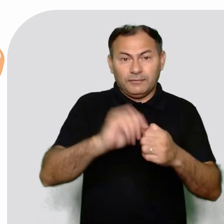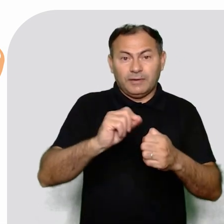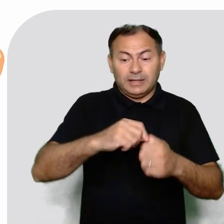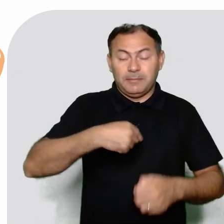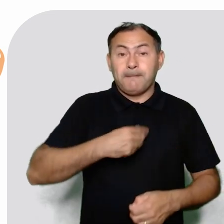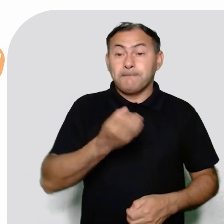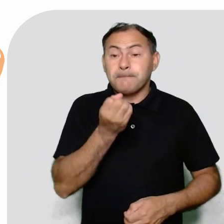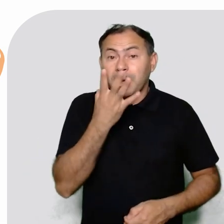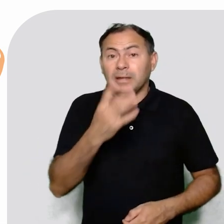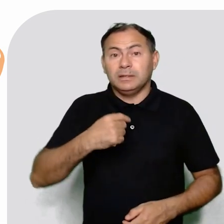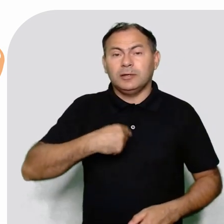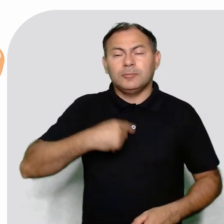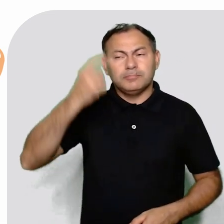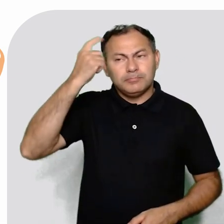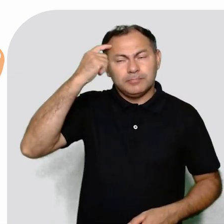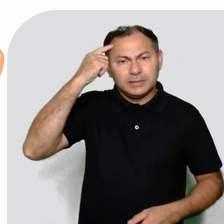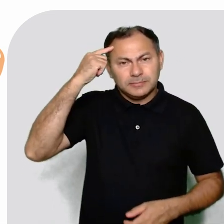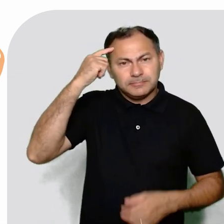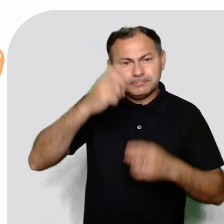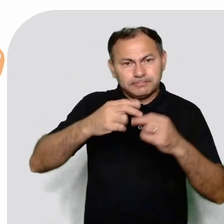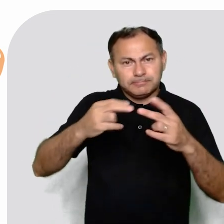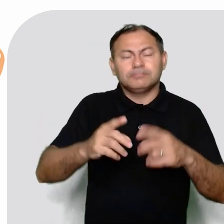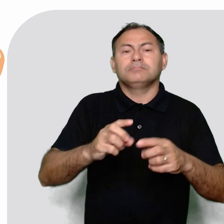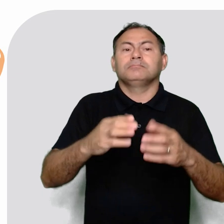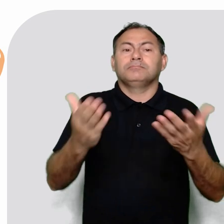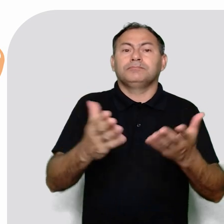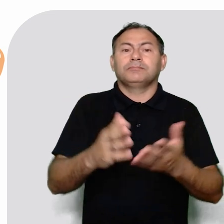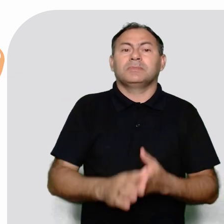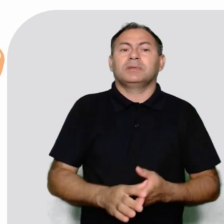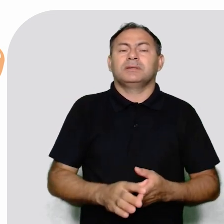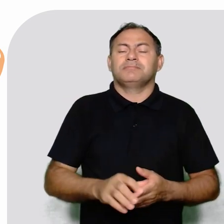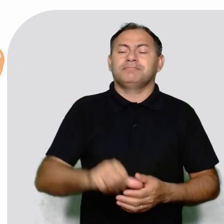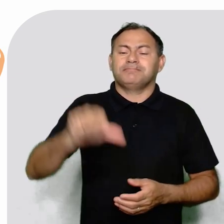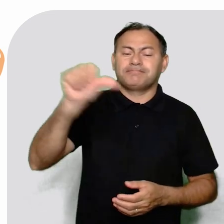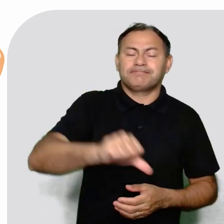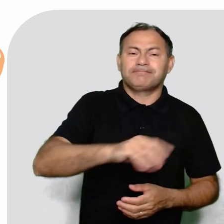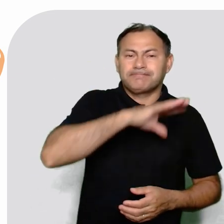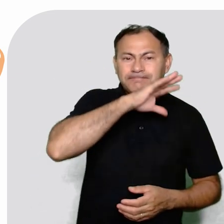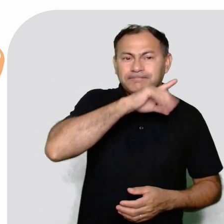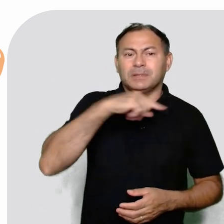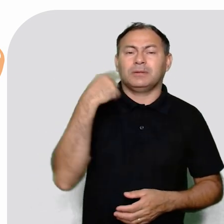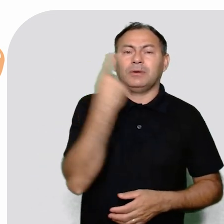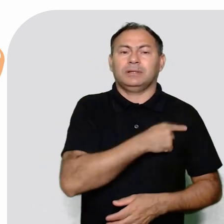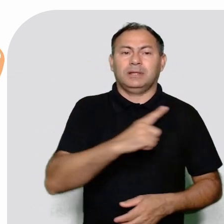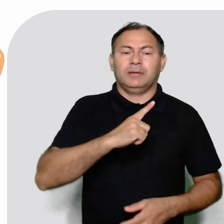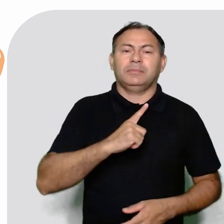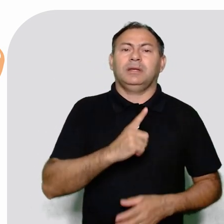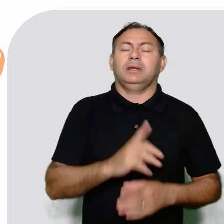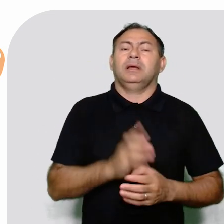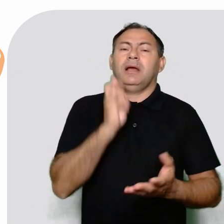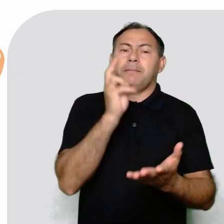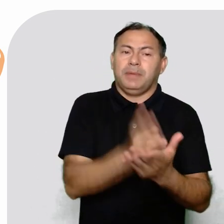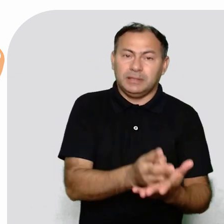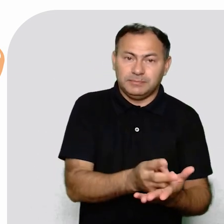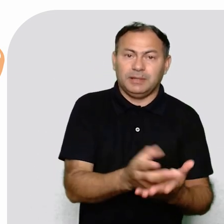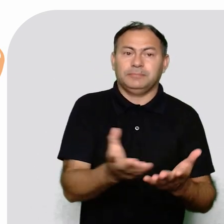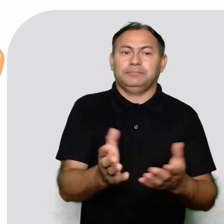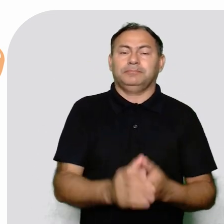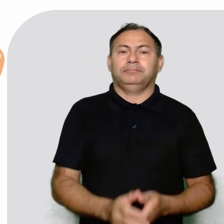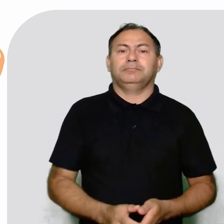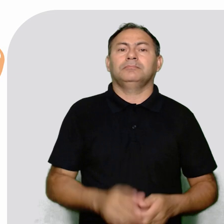Faz-me bem pensar nisso, pois as debilidades que nós temos são as